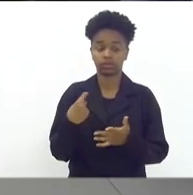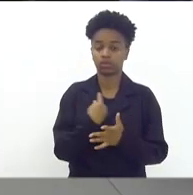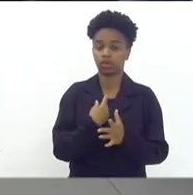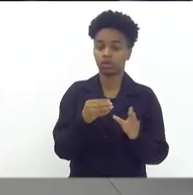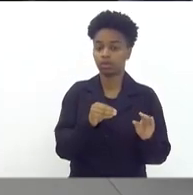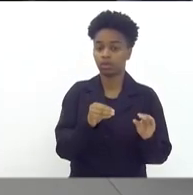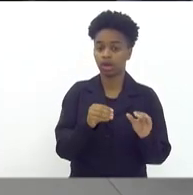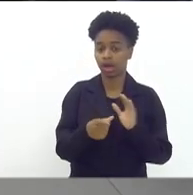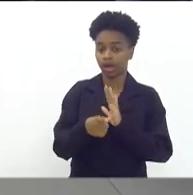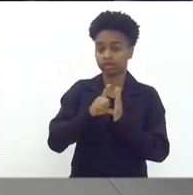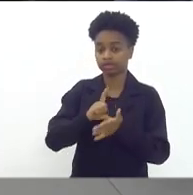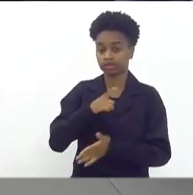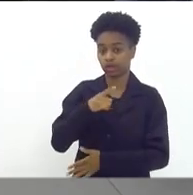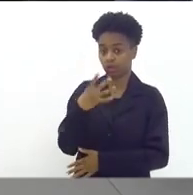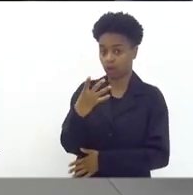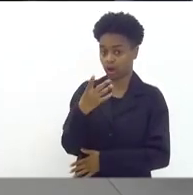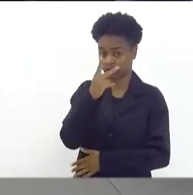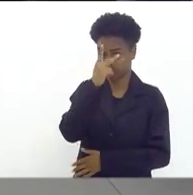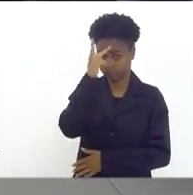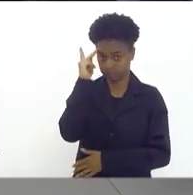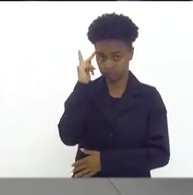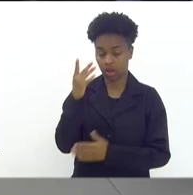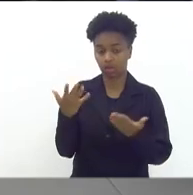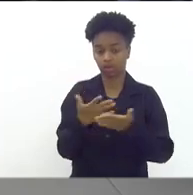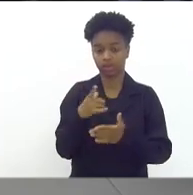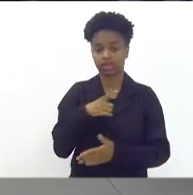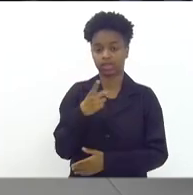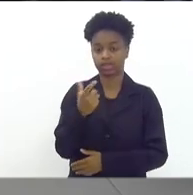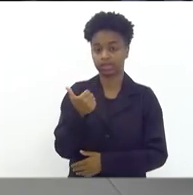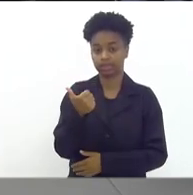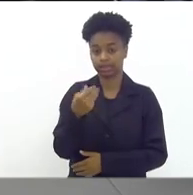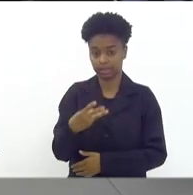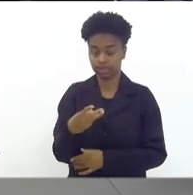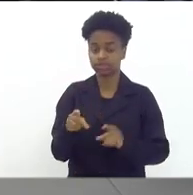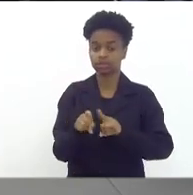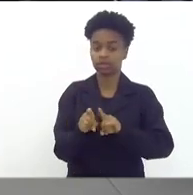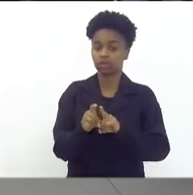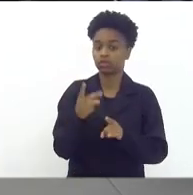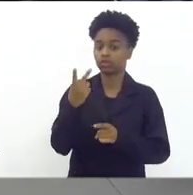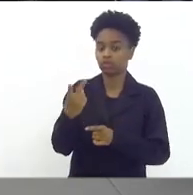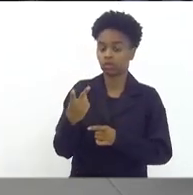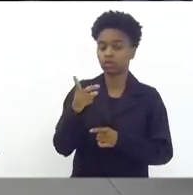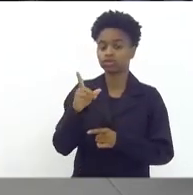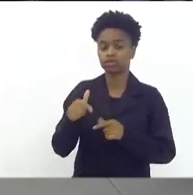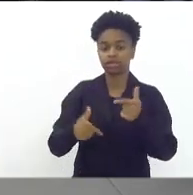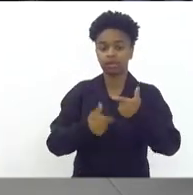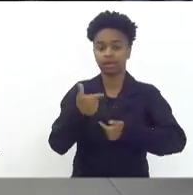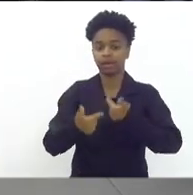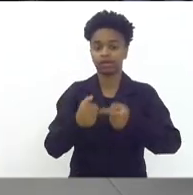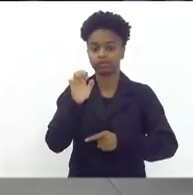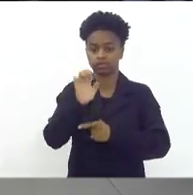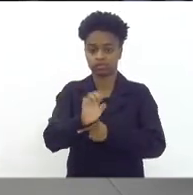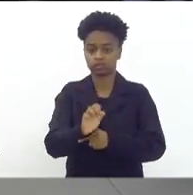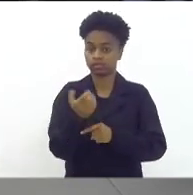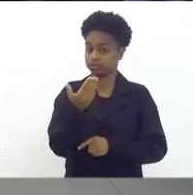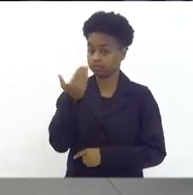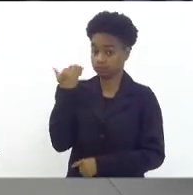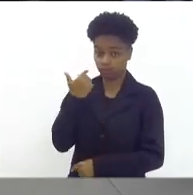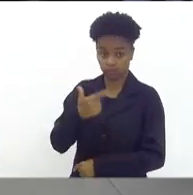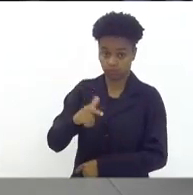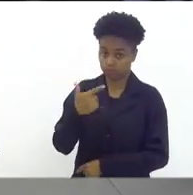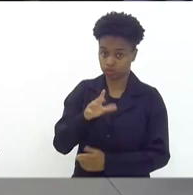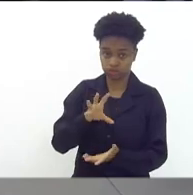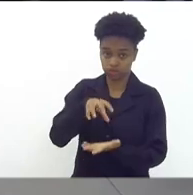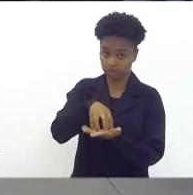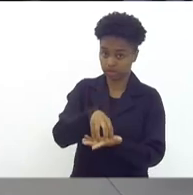quatro servidores hoje são são 13 inclusive dois de Procuradores do Estado a agência nunca teve uma procuradoria